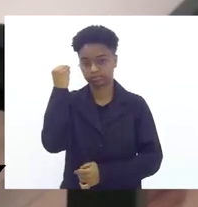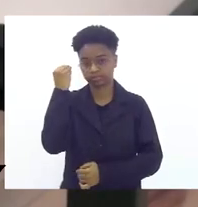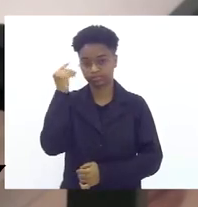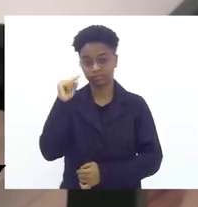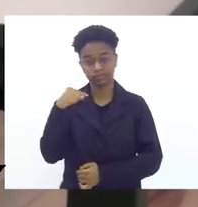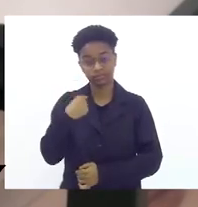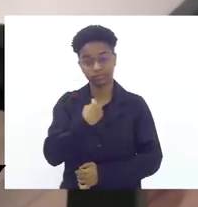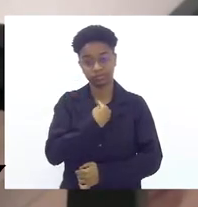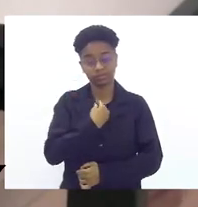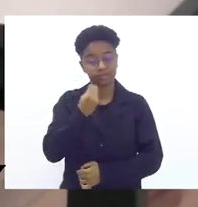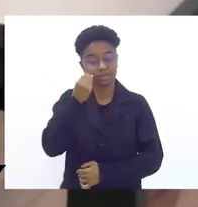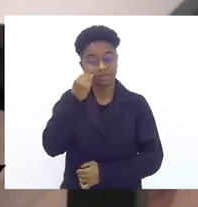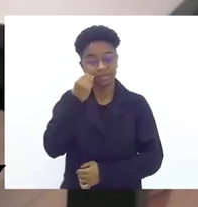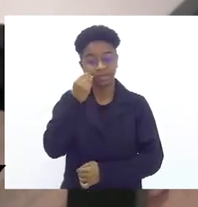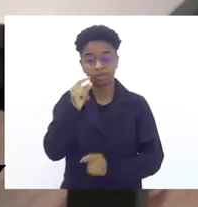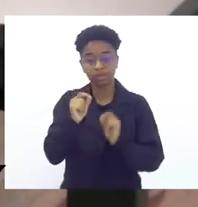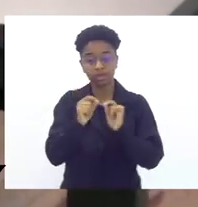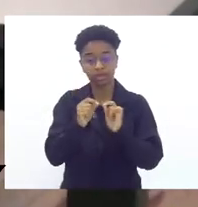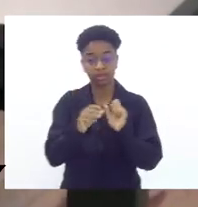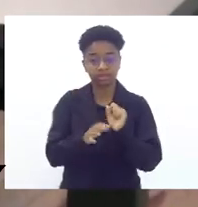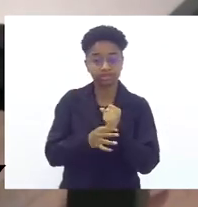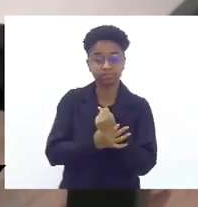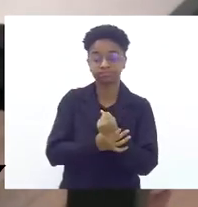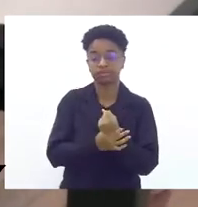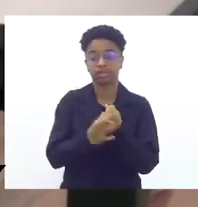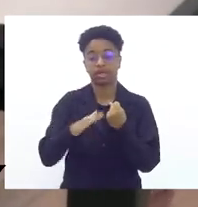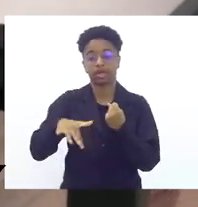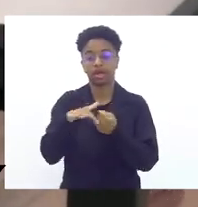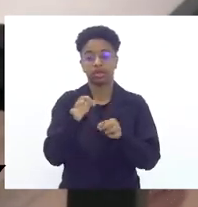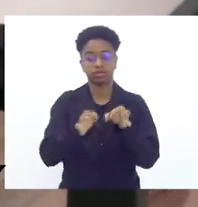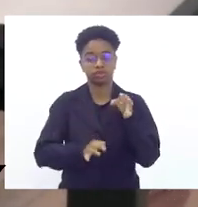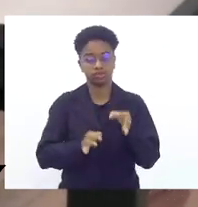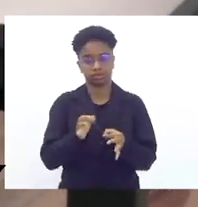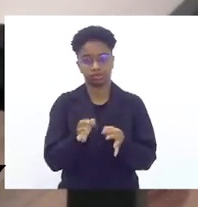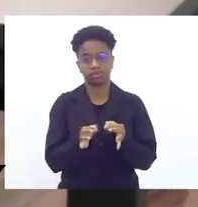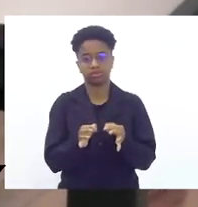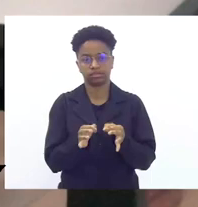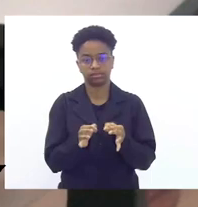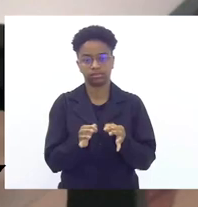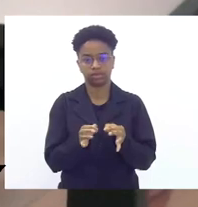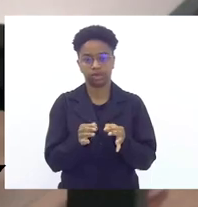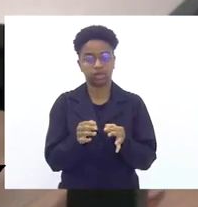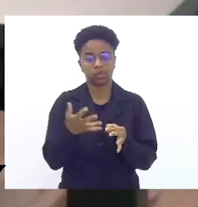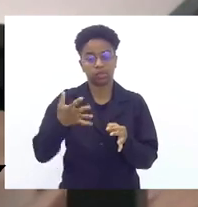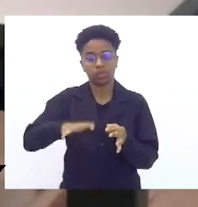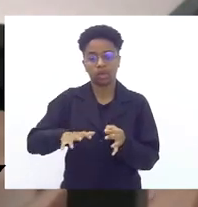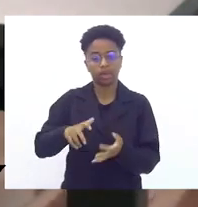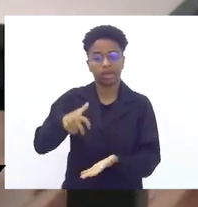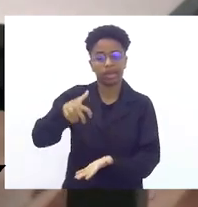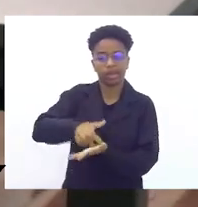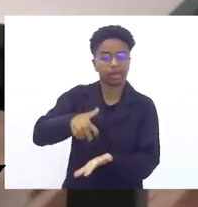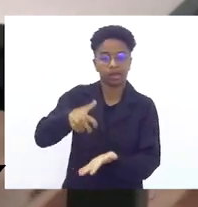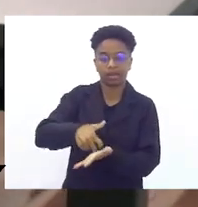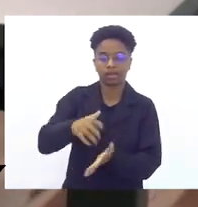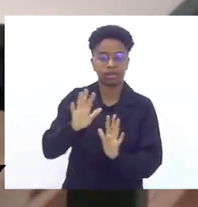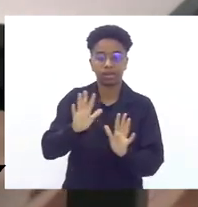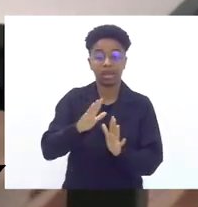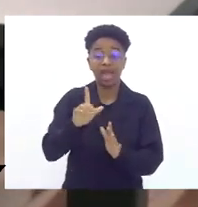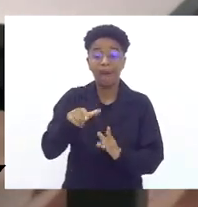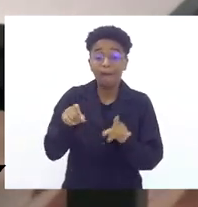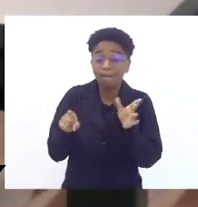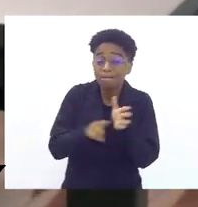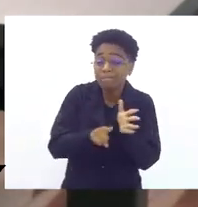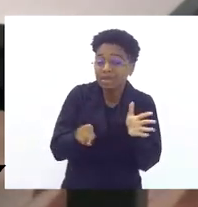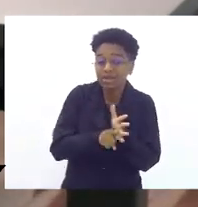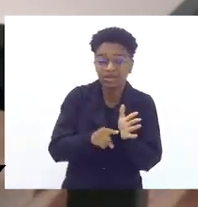estamos buscando é o garantismo do sistema de Justiça Sem punitivismo mas garantir o mínimo mínimo